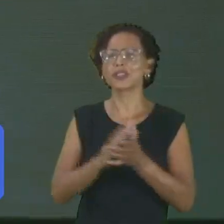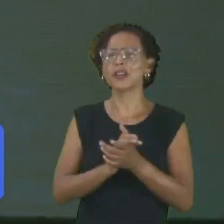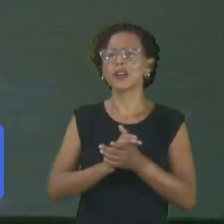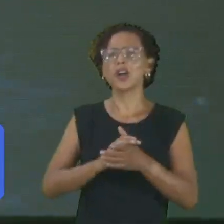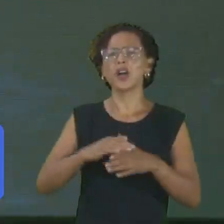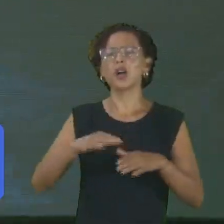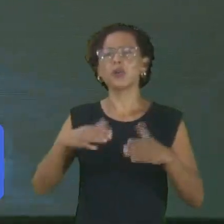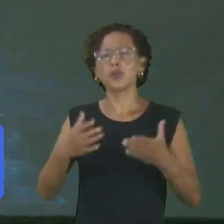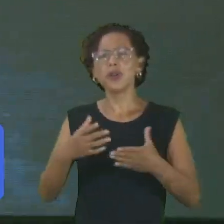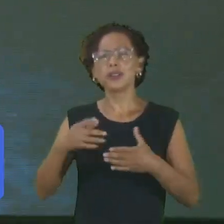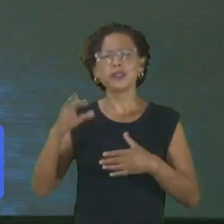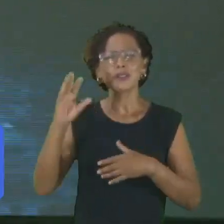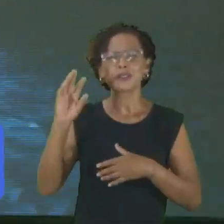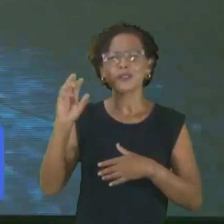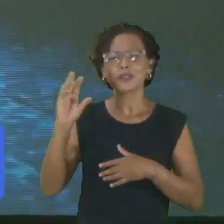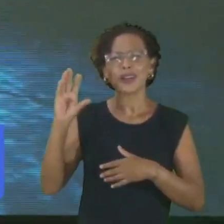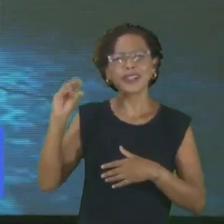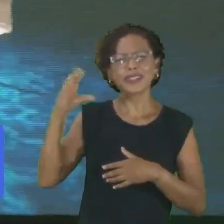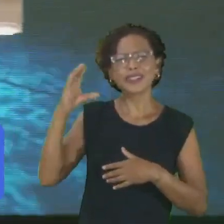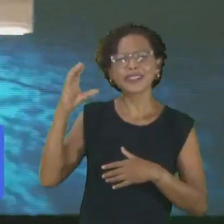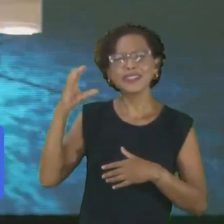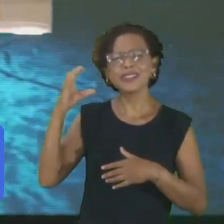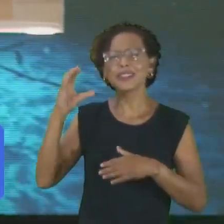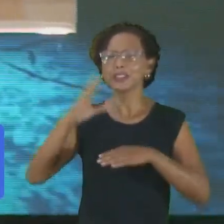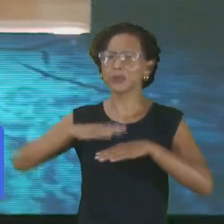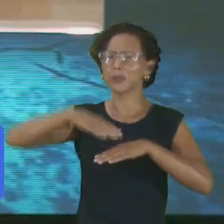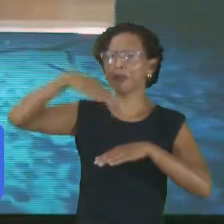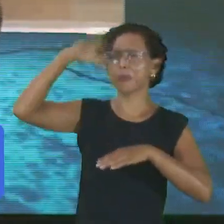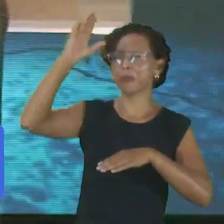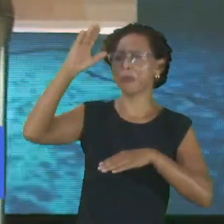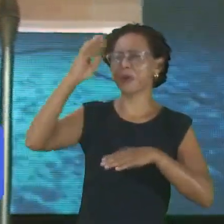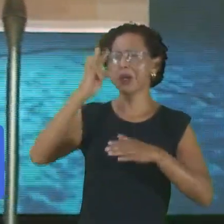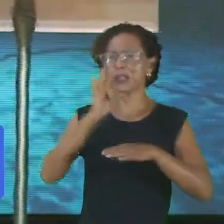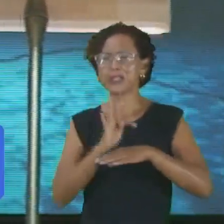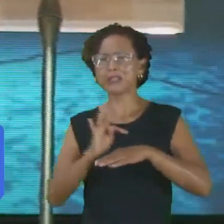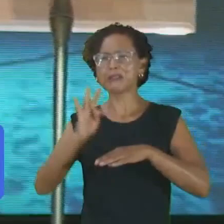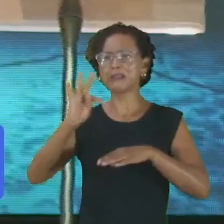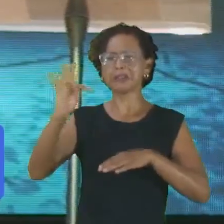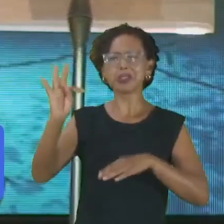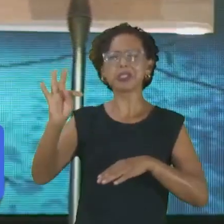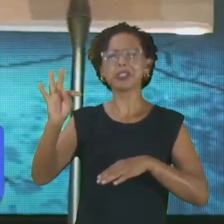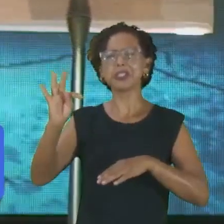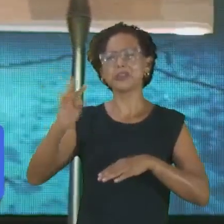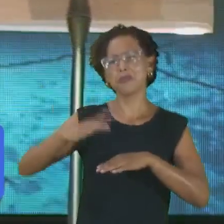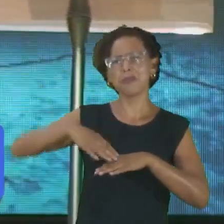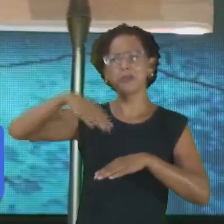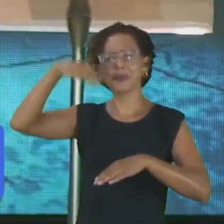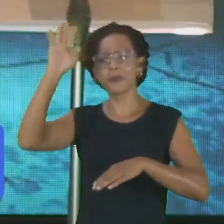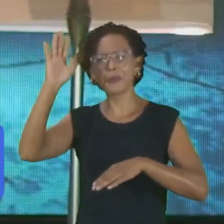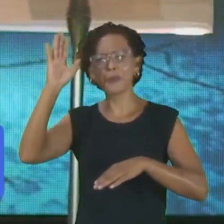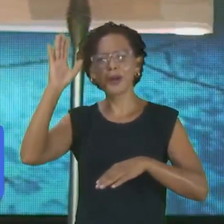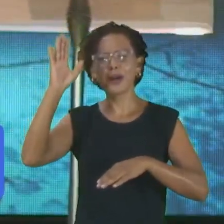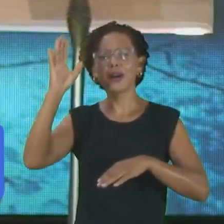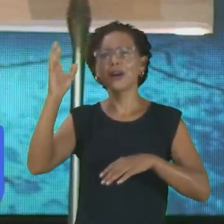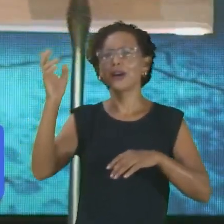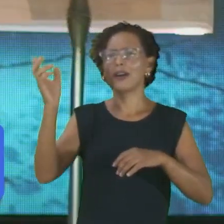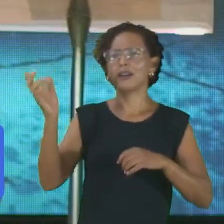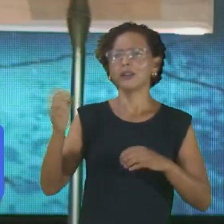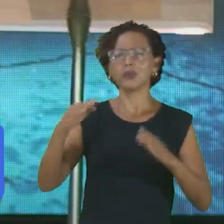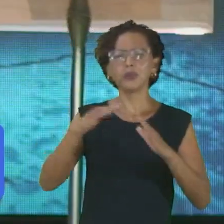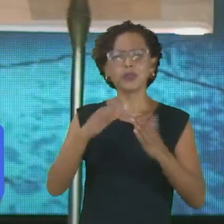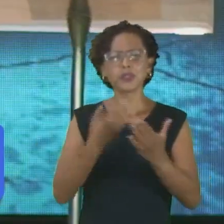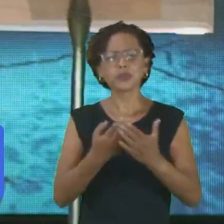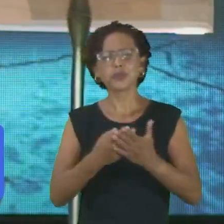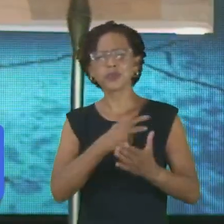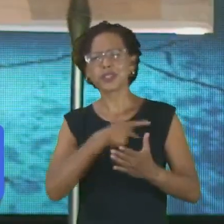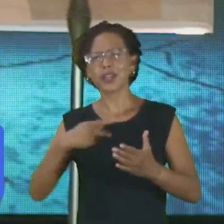a ciência está adiantada, quando a tecnologia está adiantada, quando a medicina está adiantada,